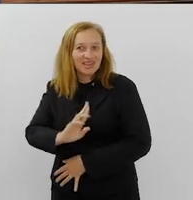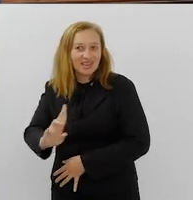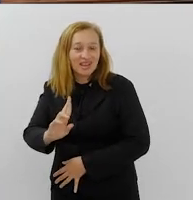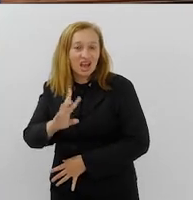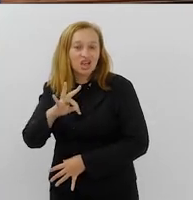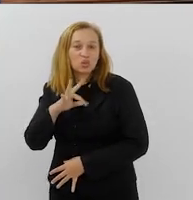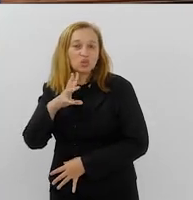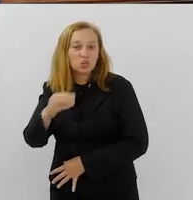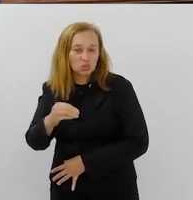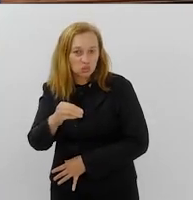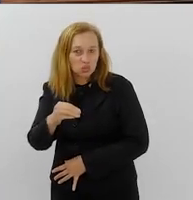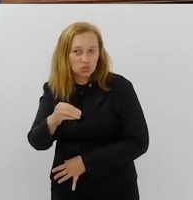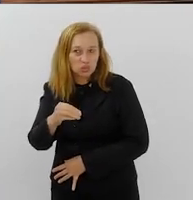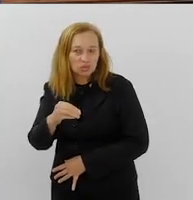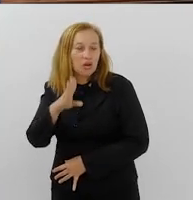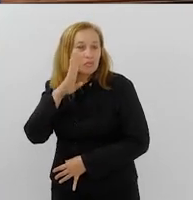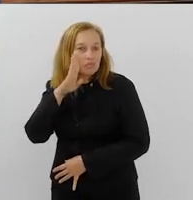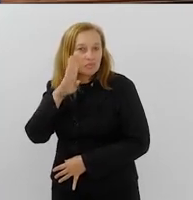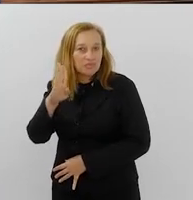Religar tudo,